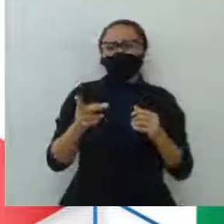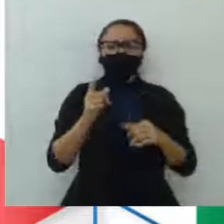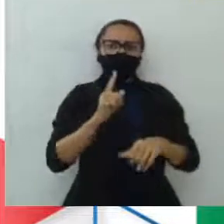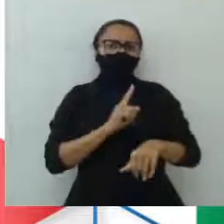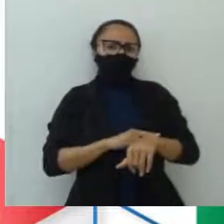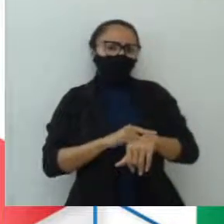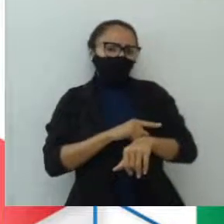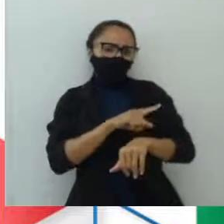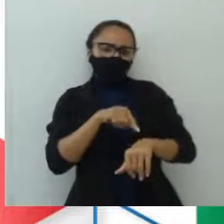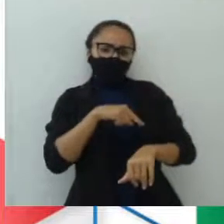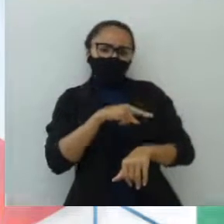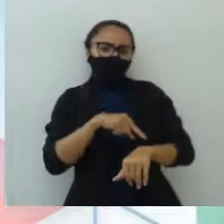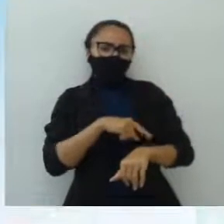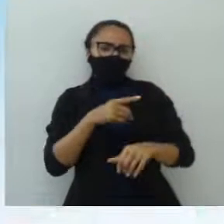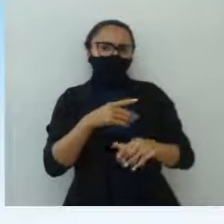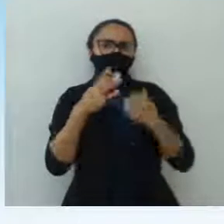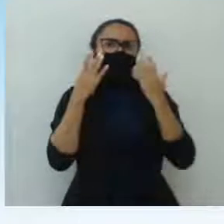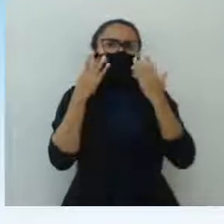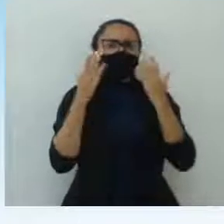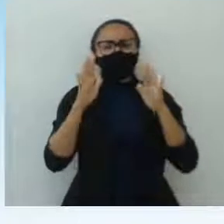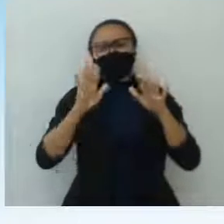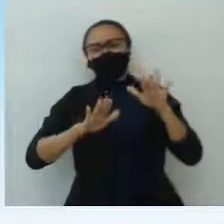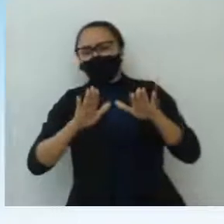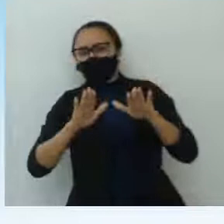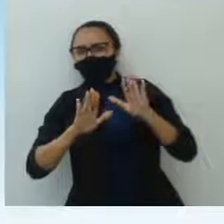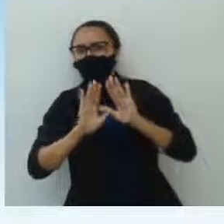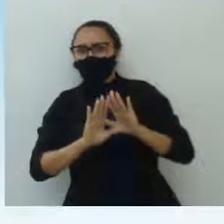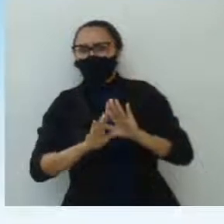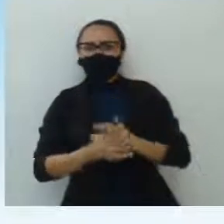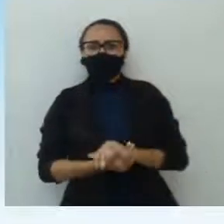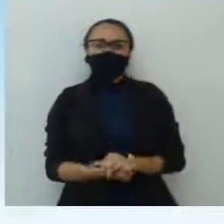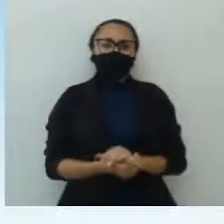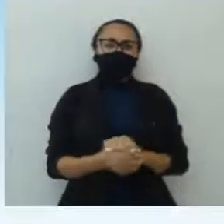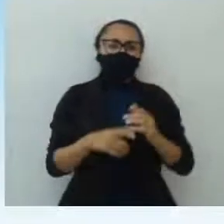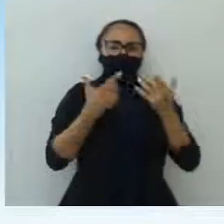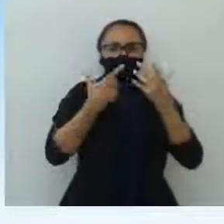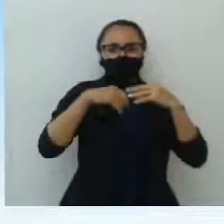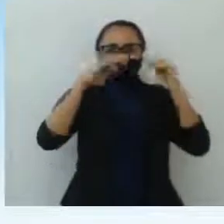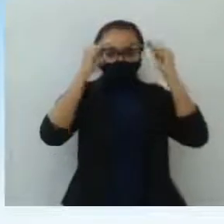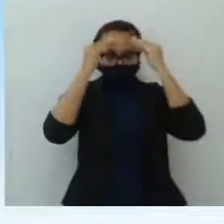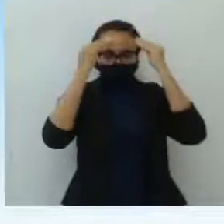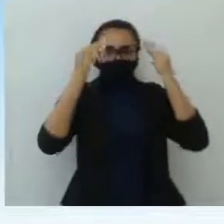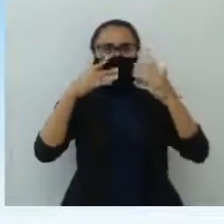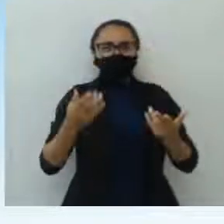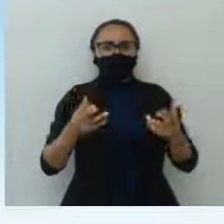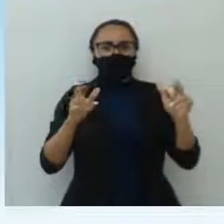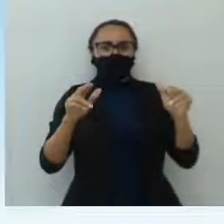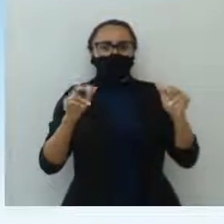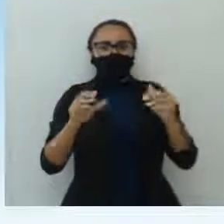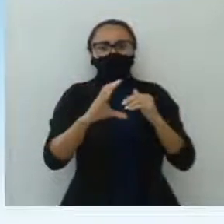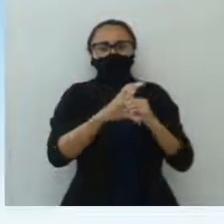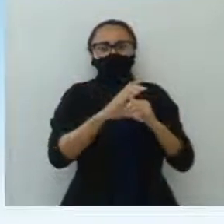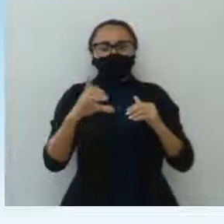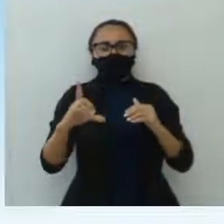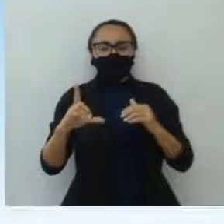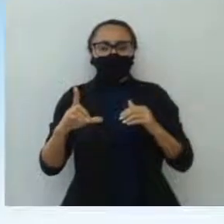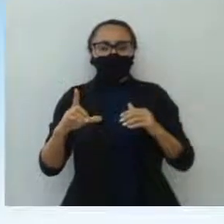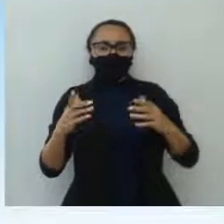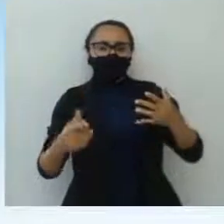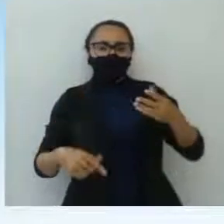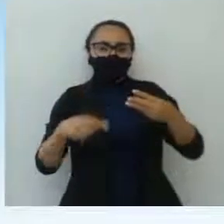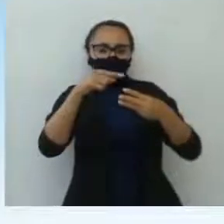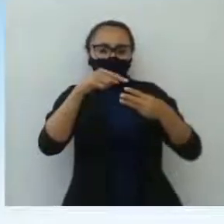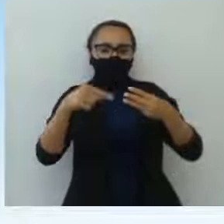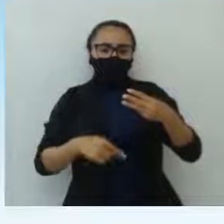tempo que dura a peça. Mais ou menos. Então, o tempo, dentro da linguagem teatral, ele pode ser classificado de três maneiras,